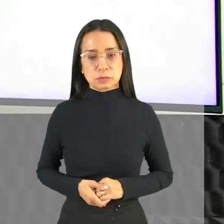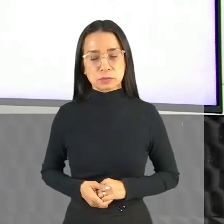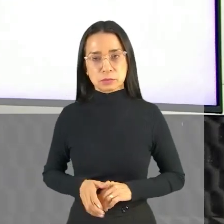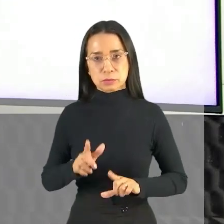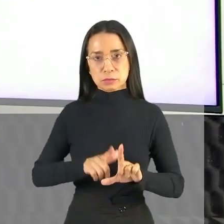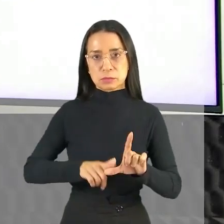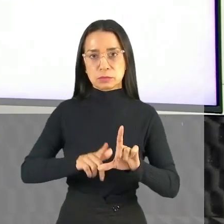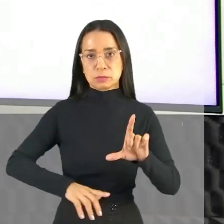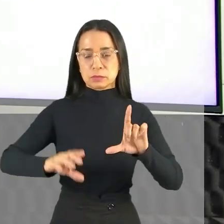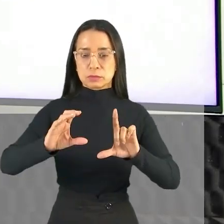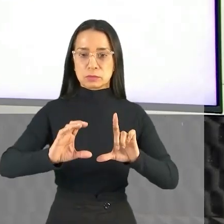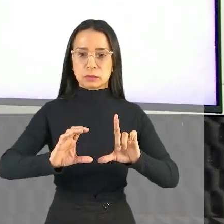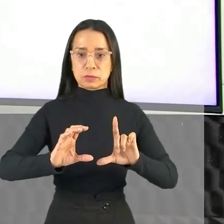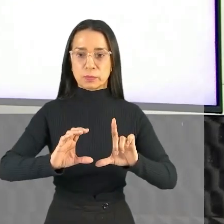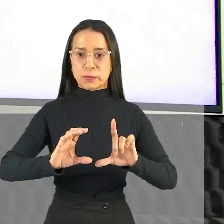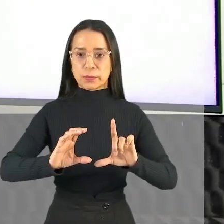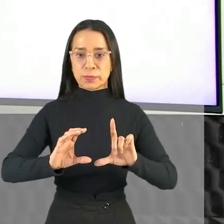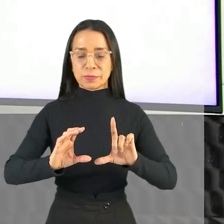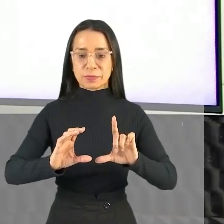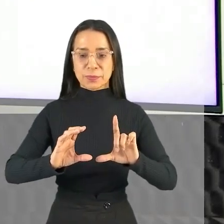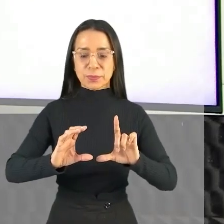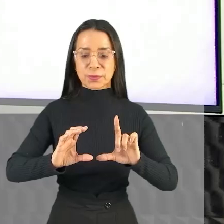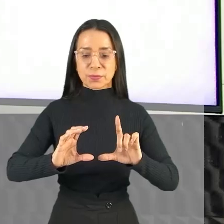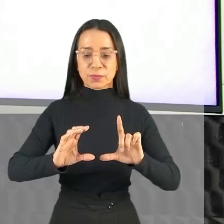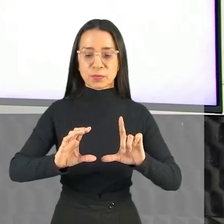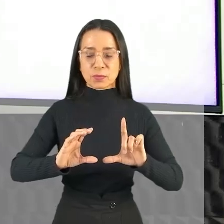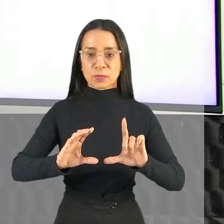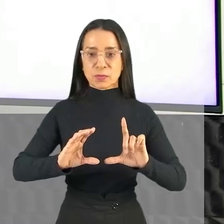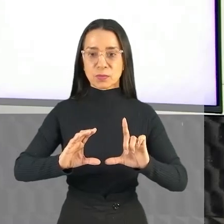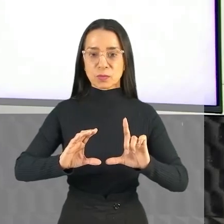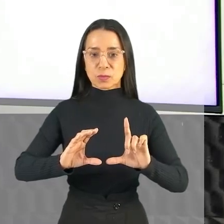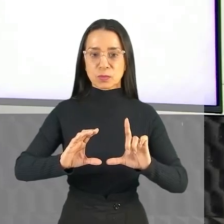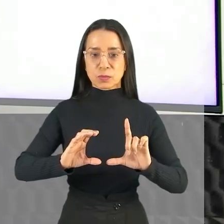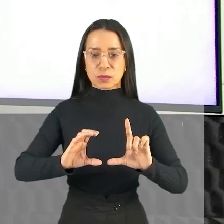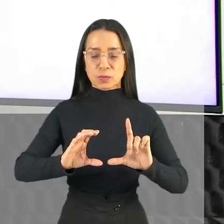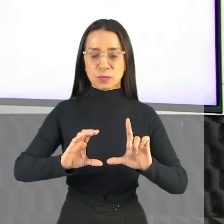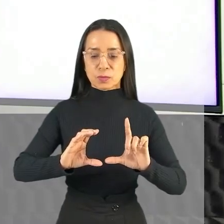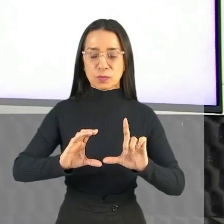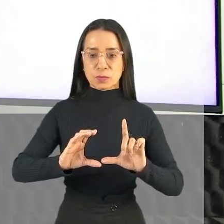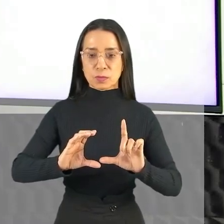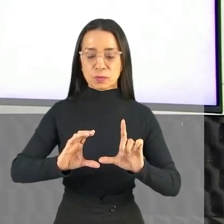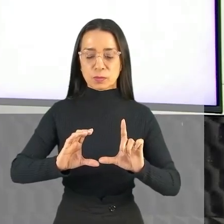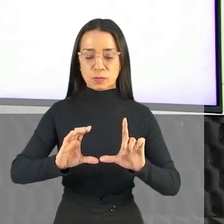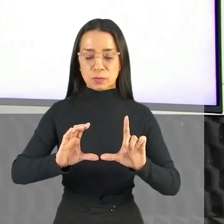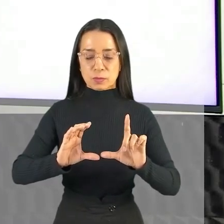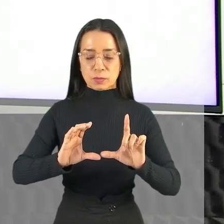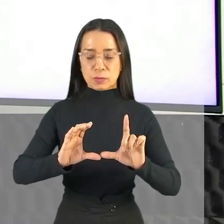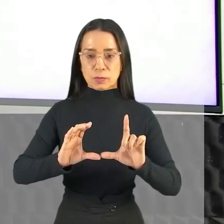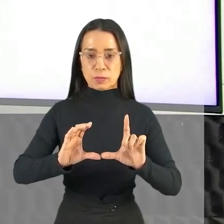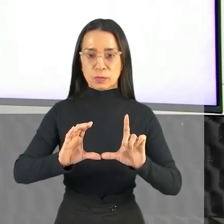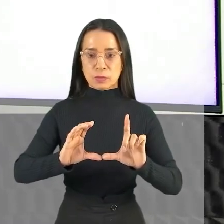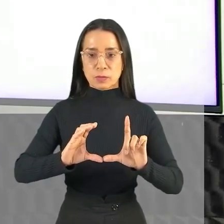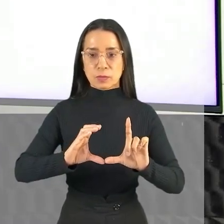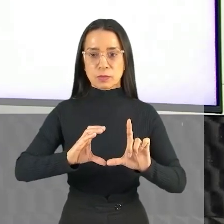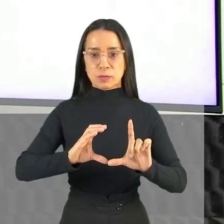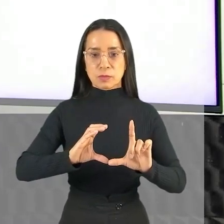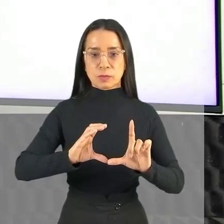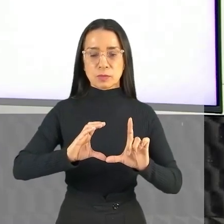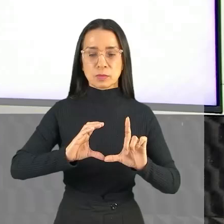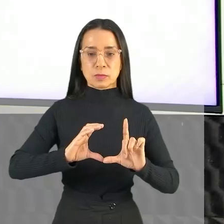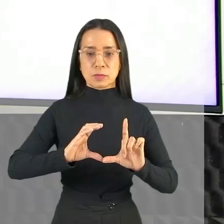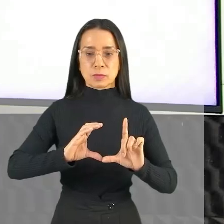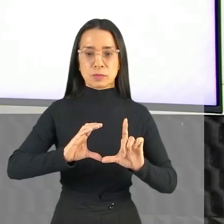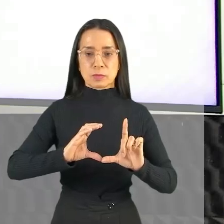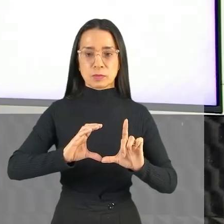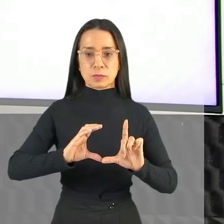alterações decorrentes da urbanização facilitam a transmissão da malária, ao determinar o aumento